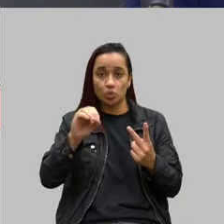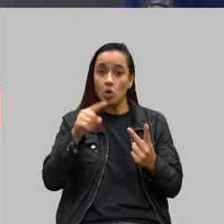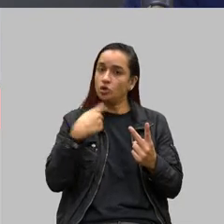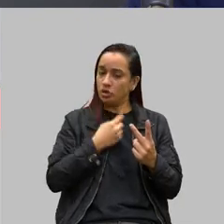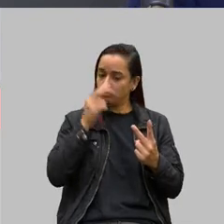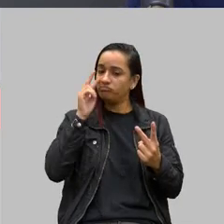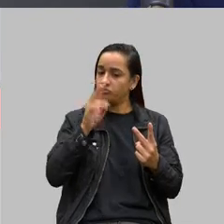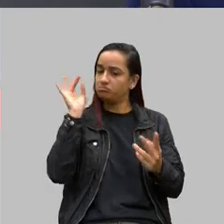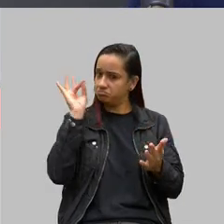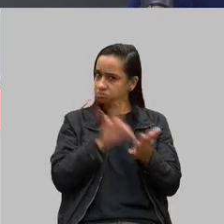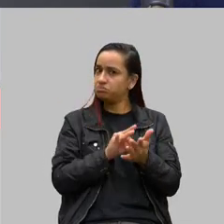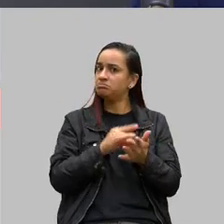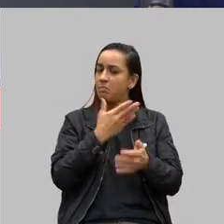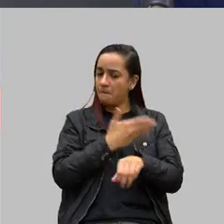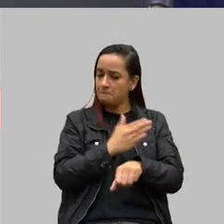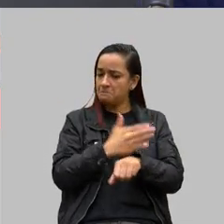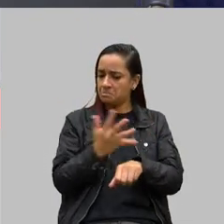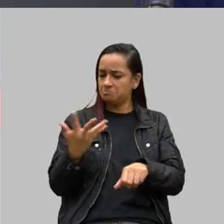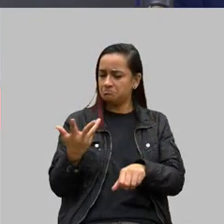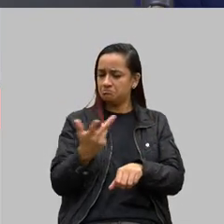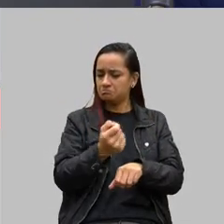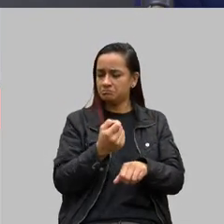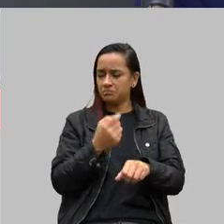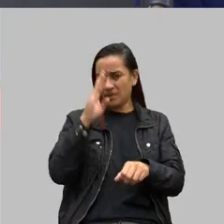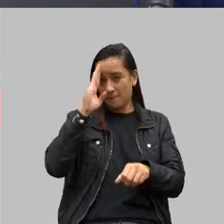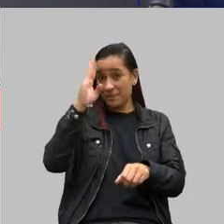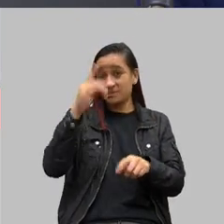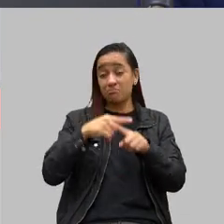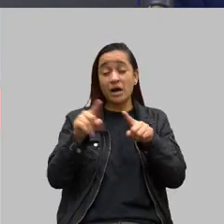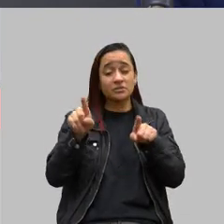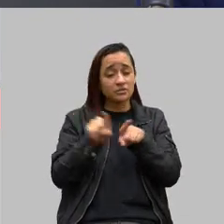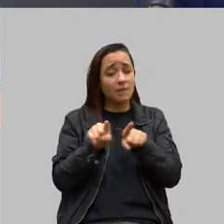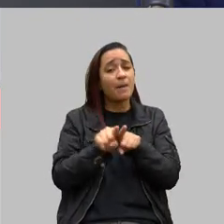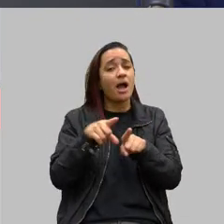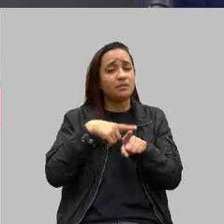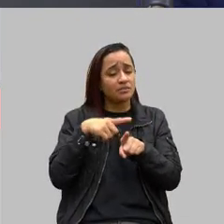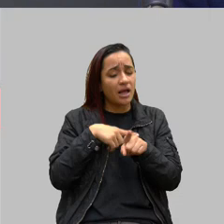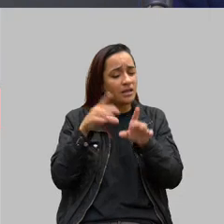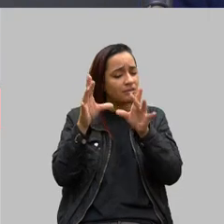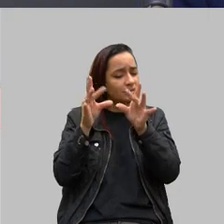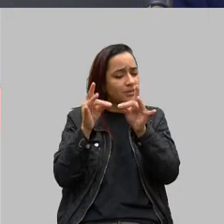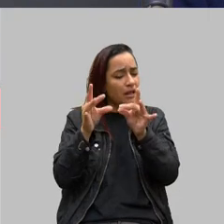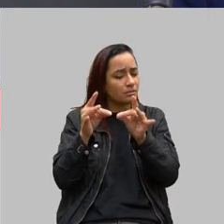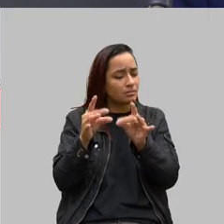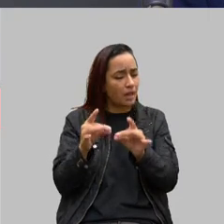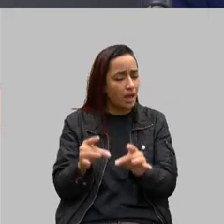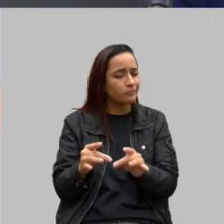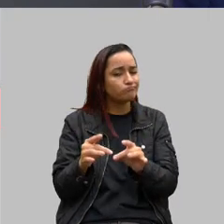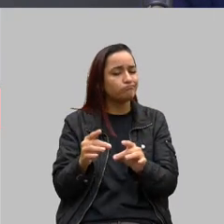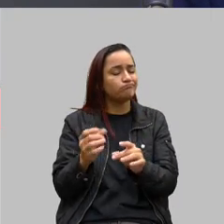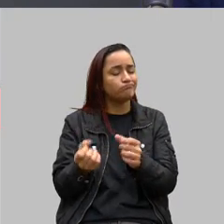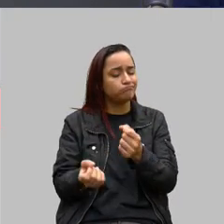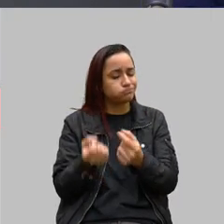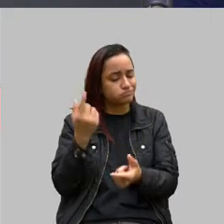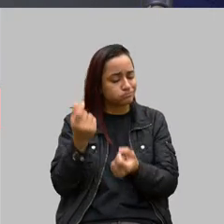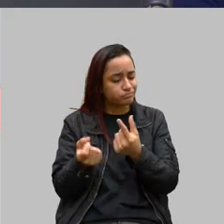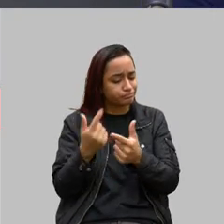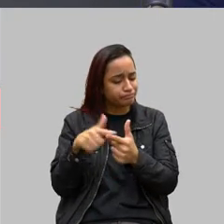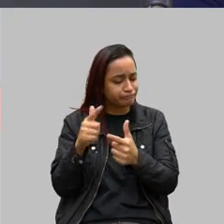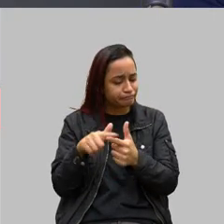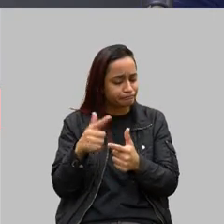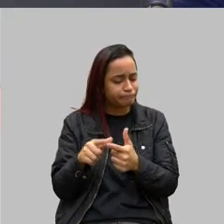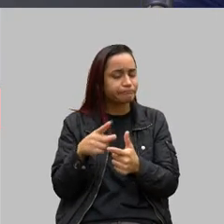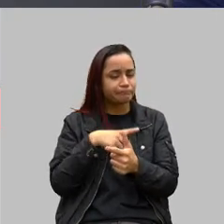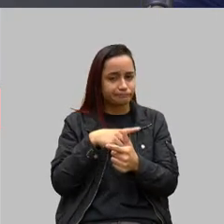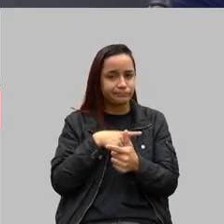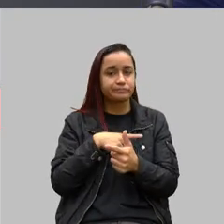bem feito mas os pequenos detalhes que tem tem inclusive criado grandes transtornos eh foi visto